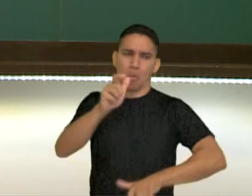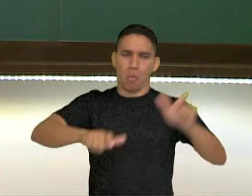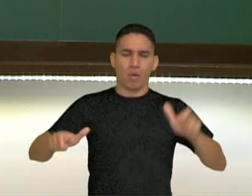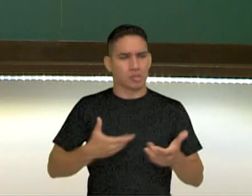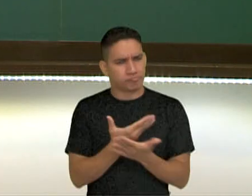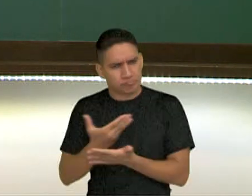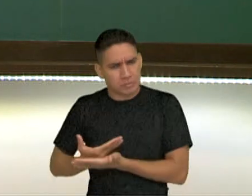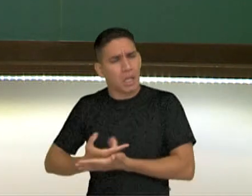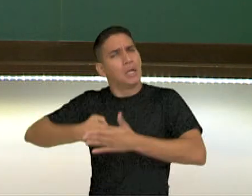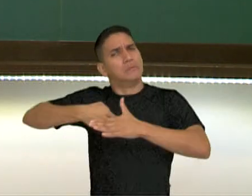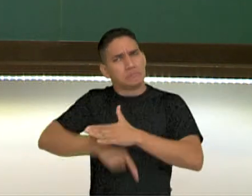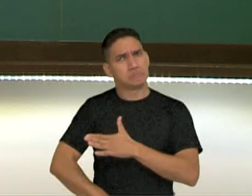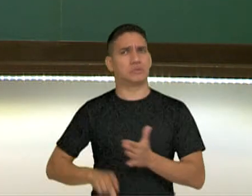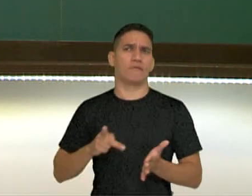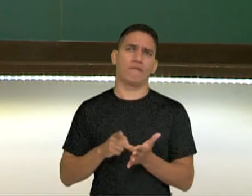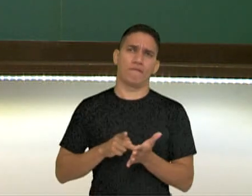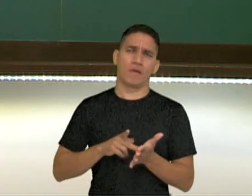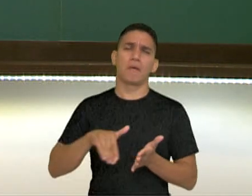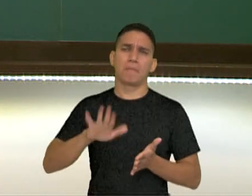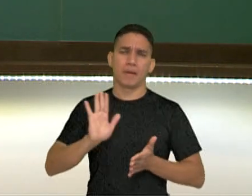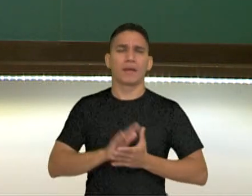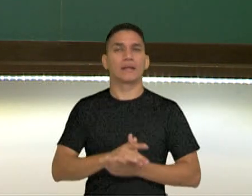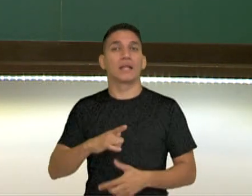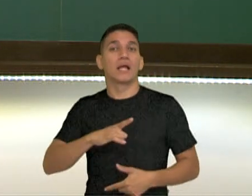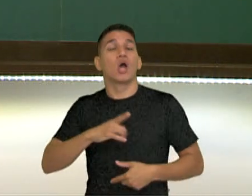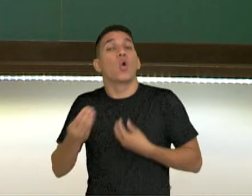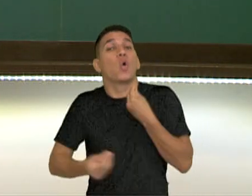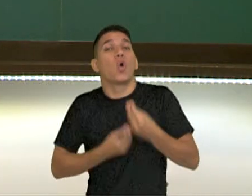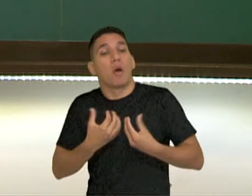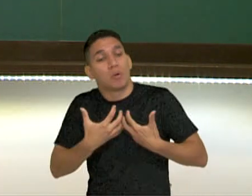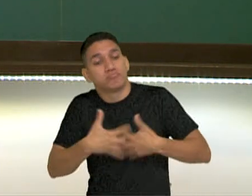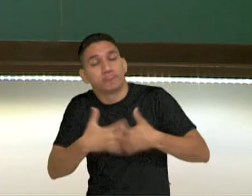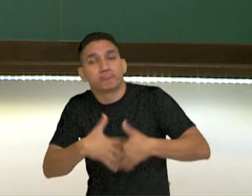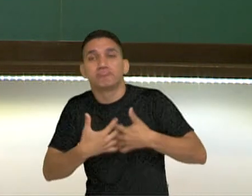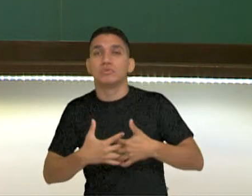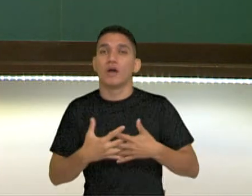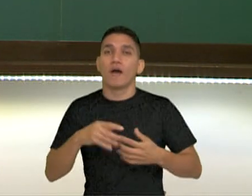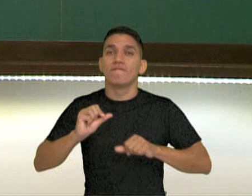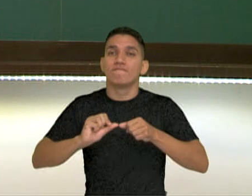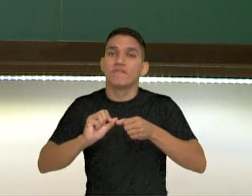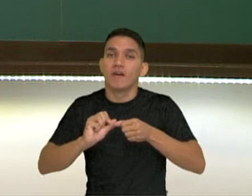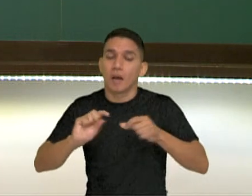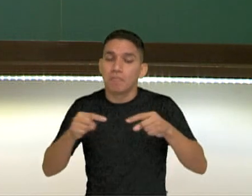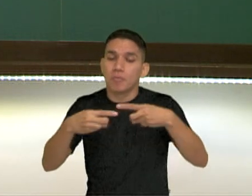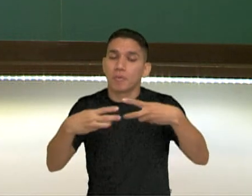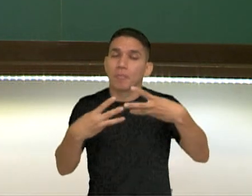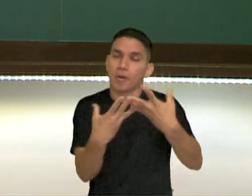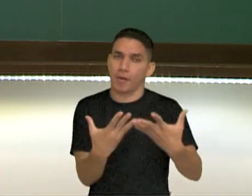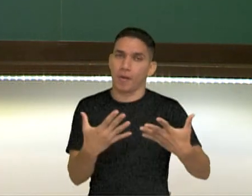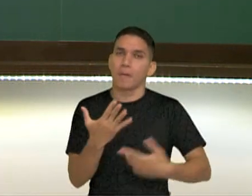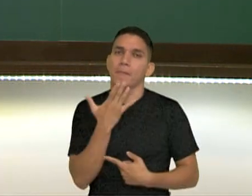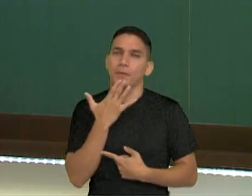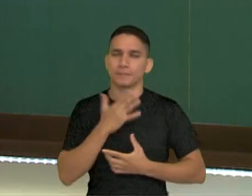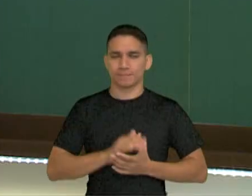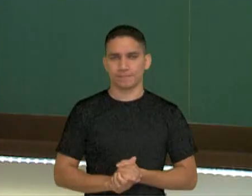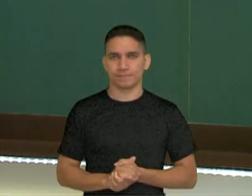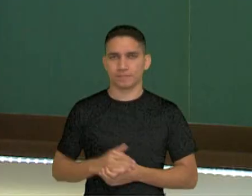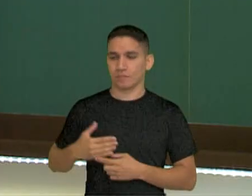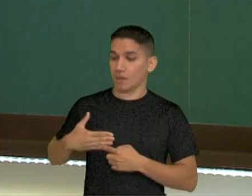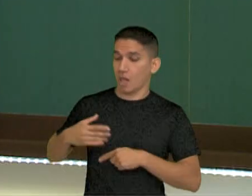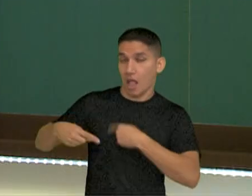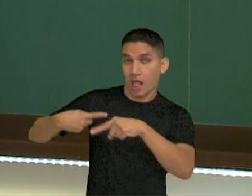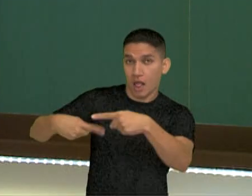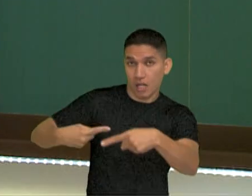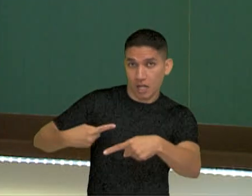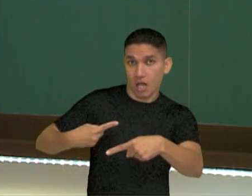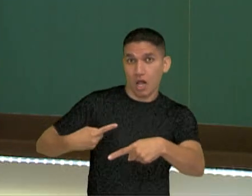exemplo de como, para entender um pouco melhor como acontecem essas combinações diferentes para a cor de pele. Herança quantitativa. Não é só